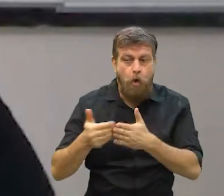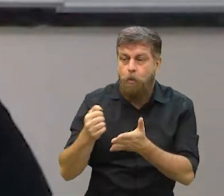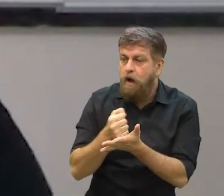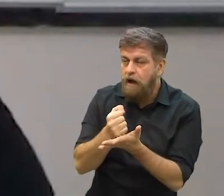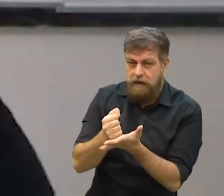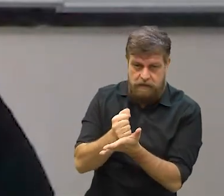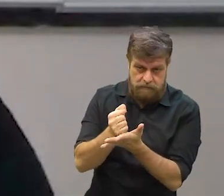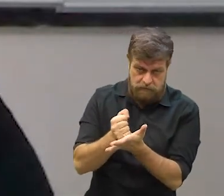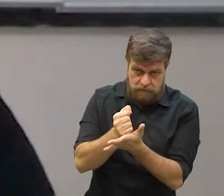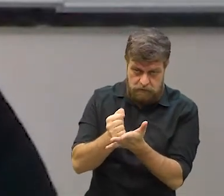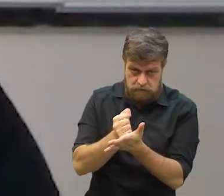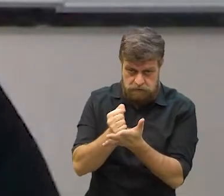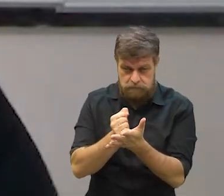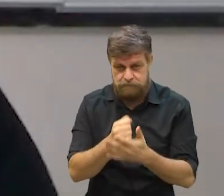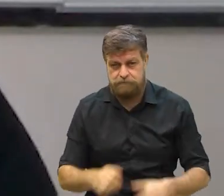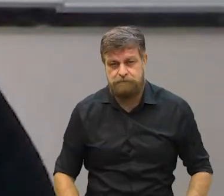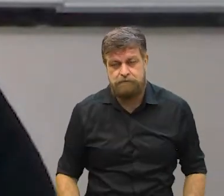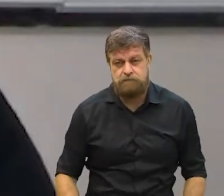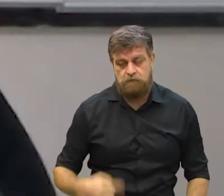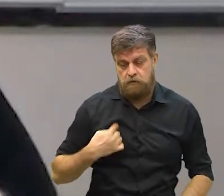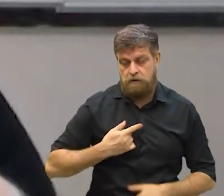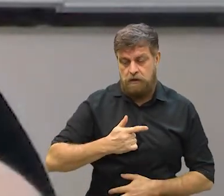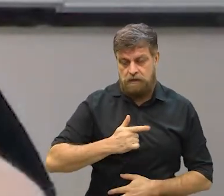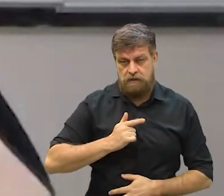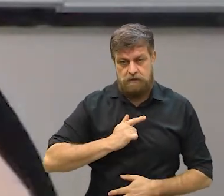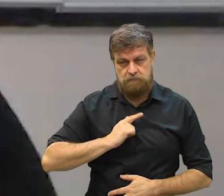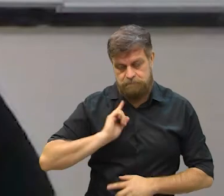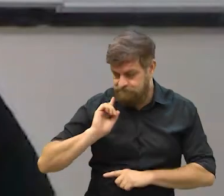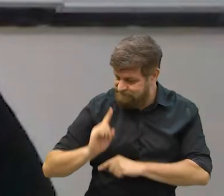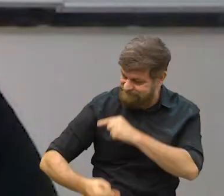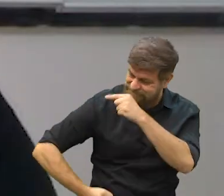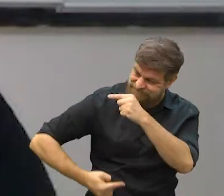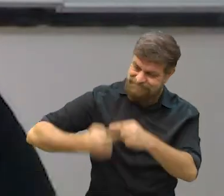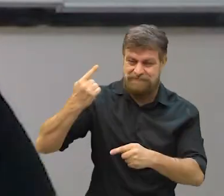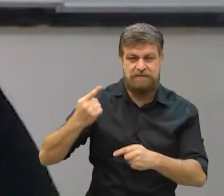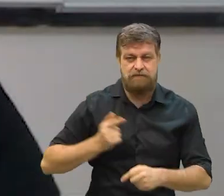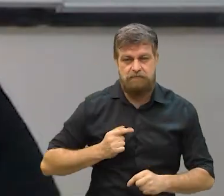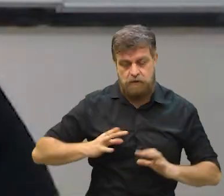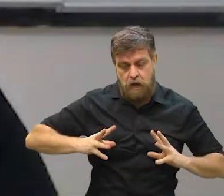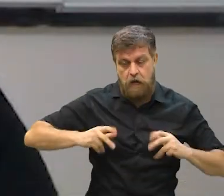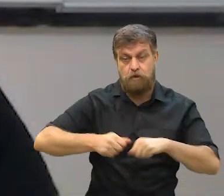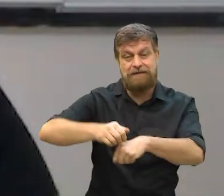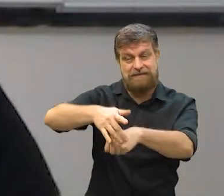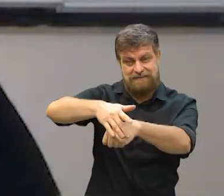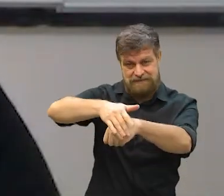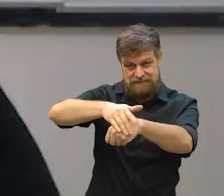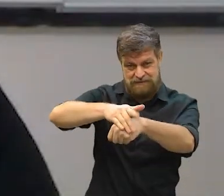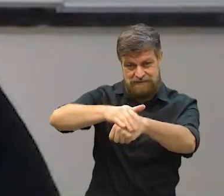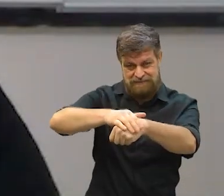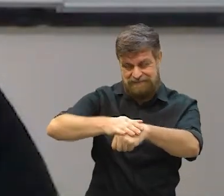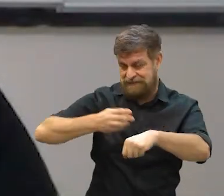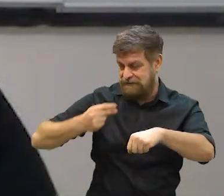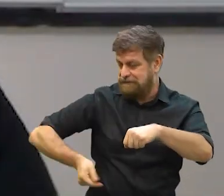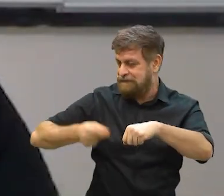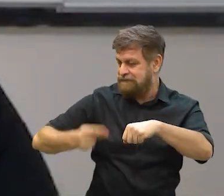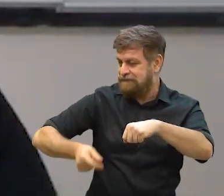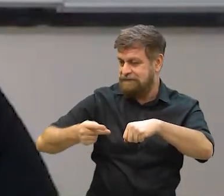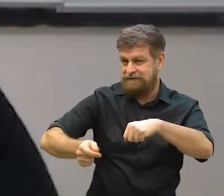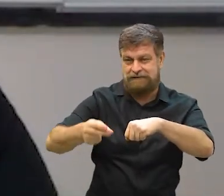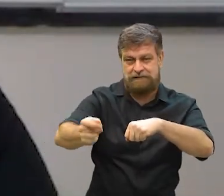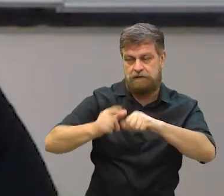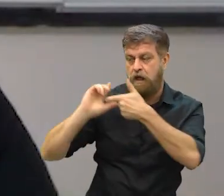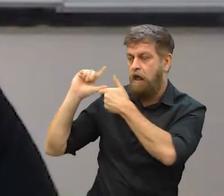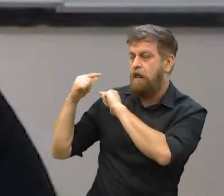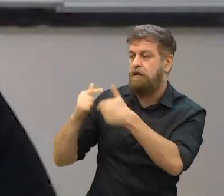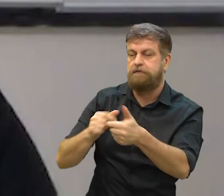qualquer outro medicamento. Nós teremos um benefício muito grande em todas as patologias crônicas que